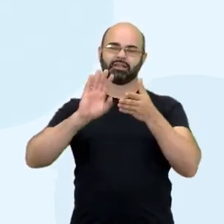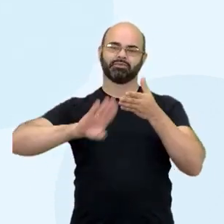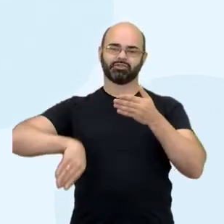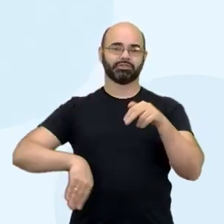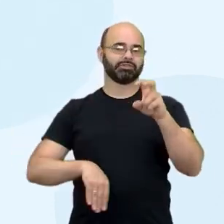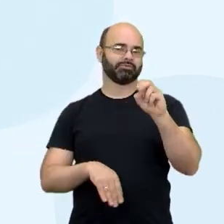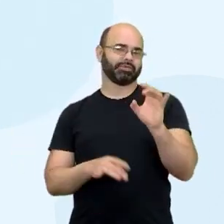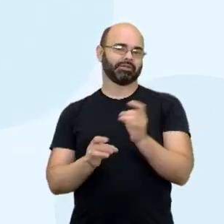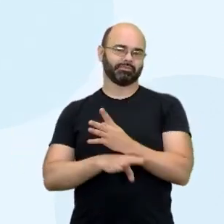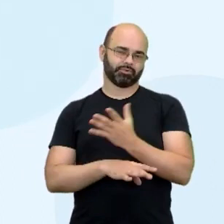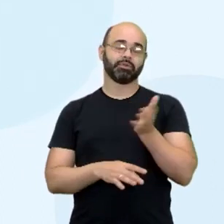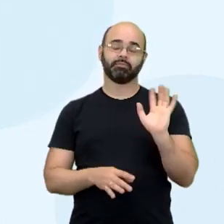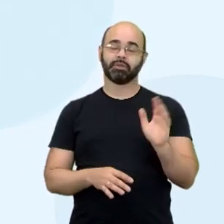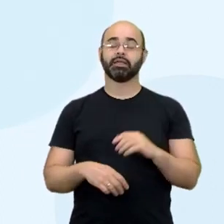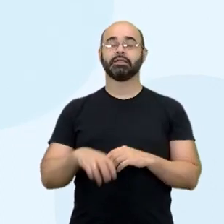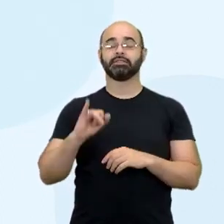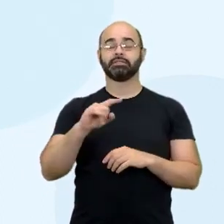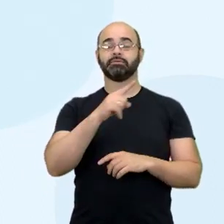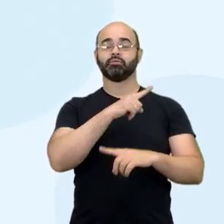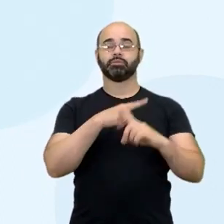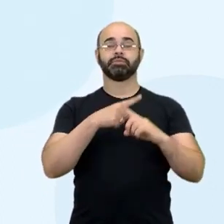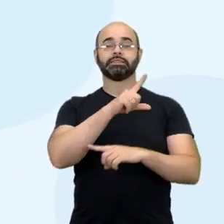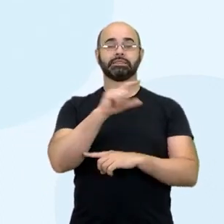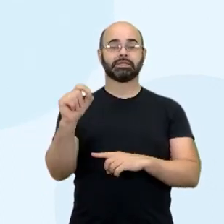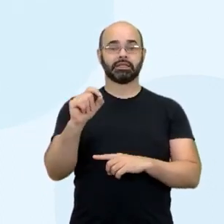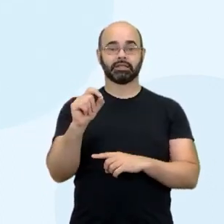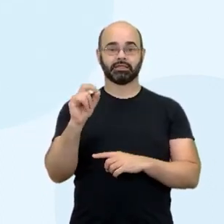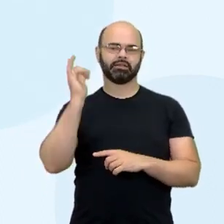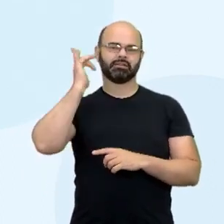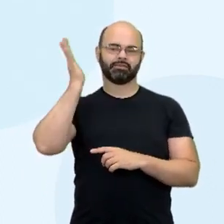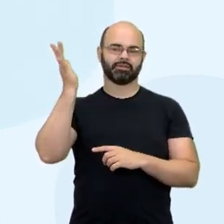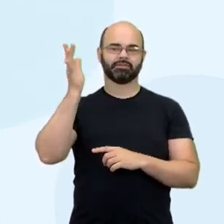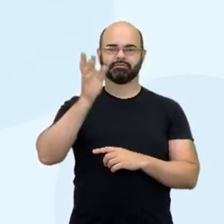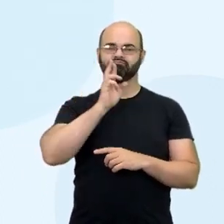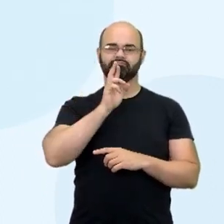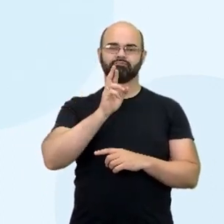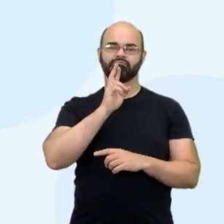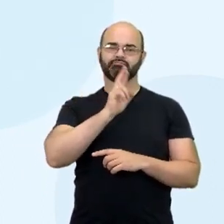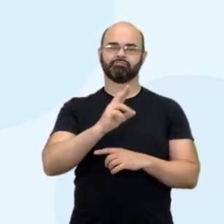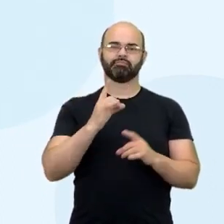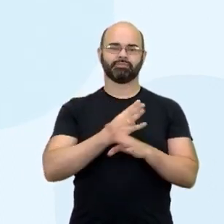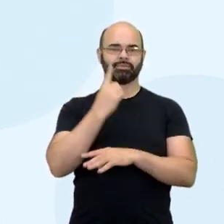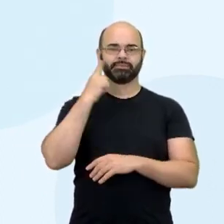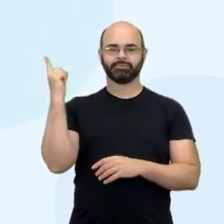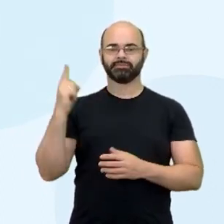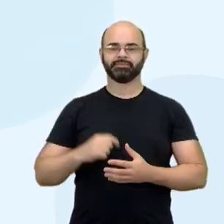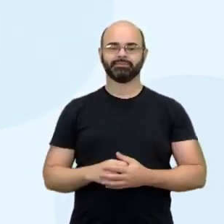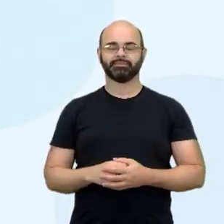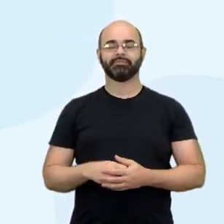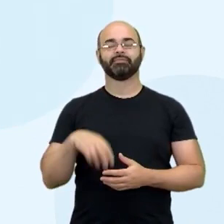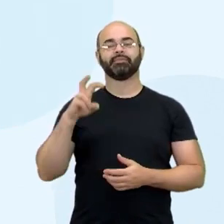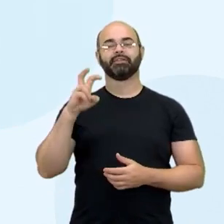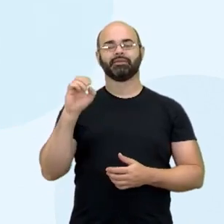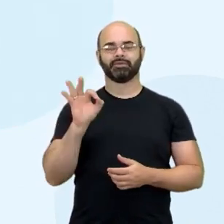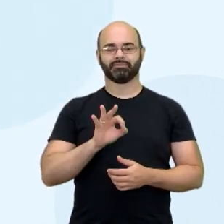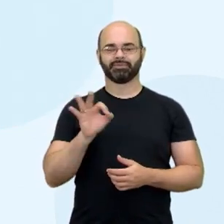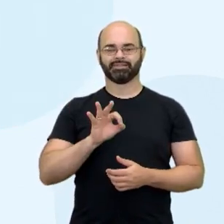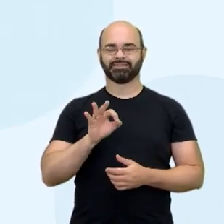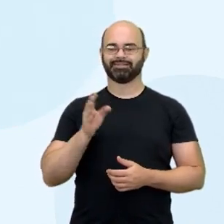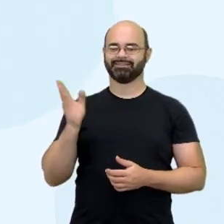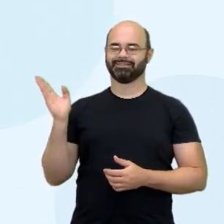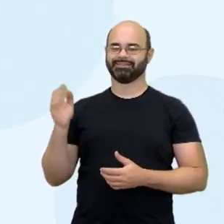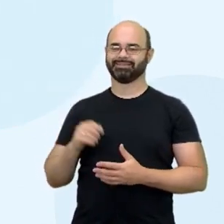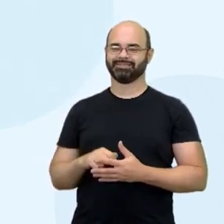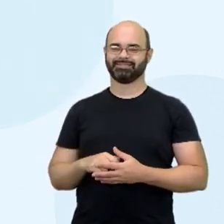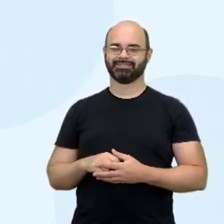armar essa conta e multiplicar por 100, você também vai chegar no resultado. Olha lá, que vai dar 50%. Deixa eu apagar aqui